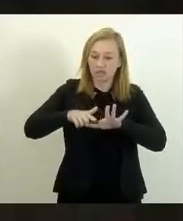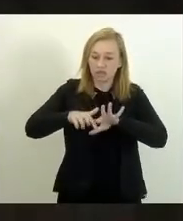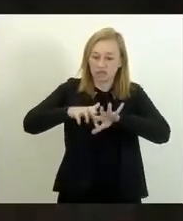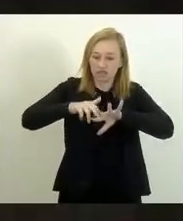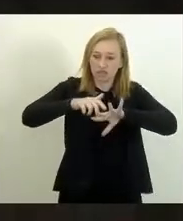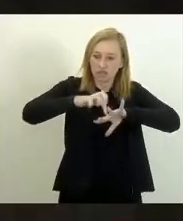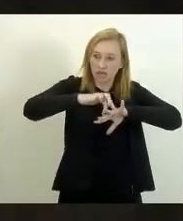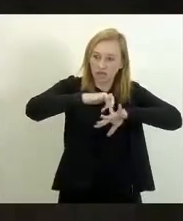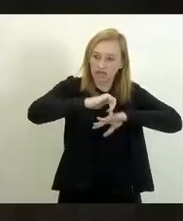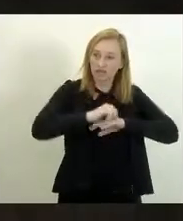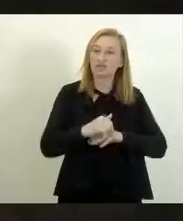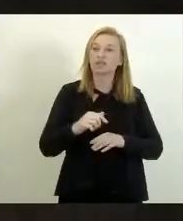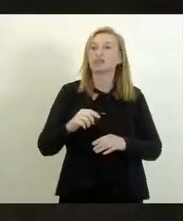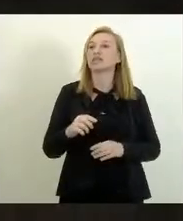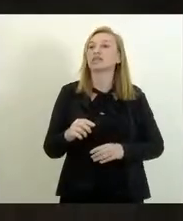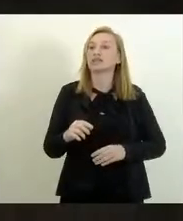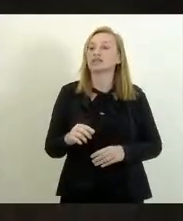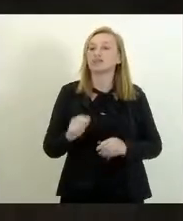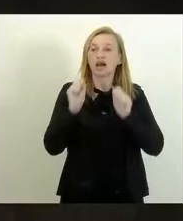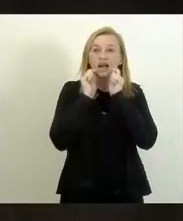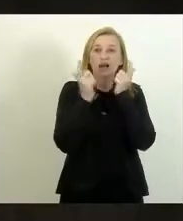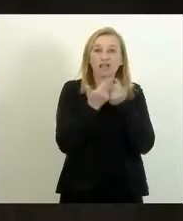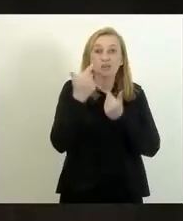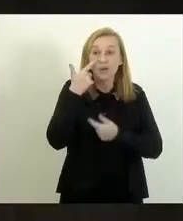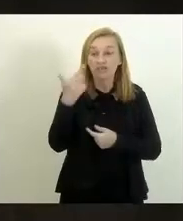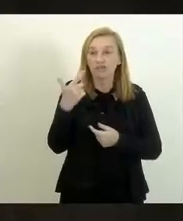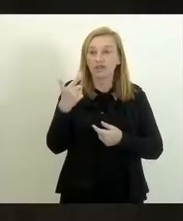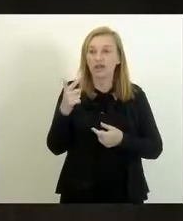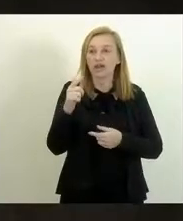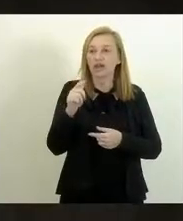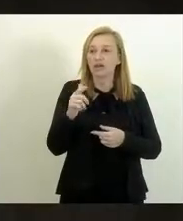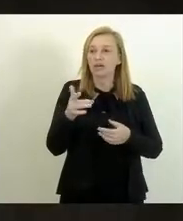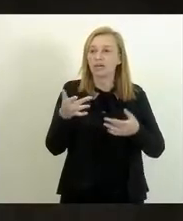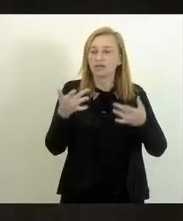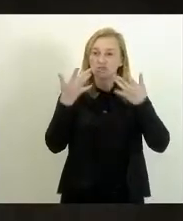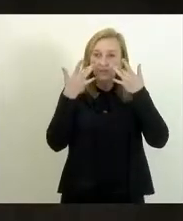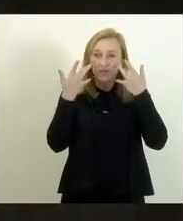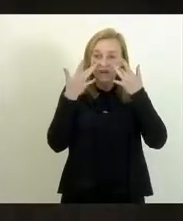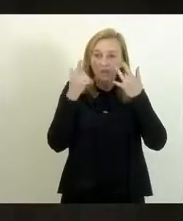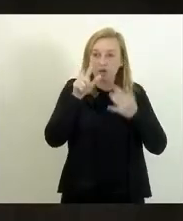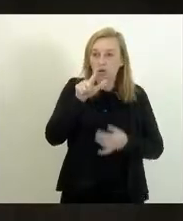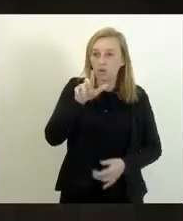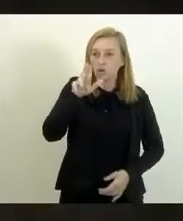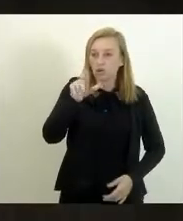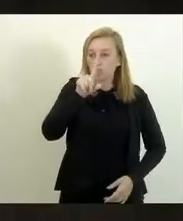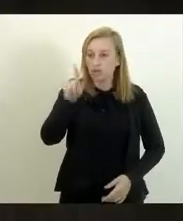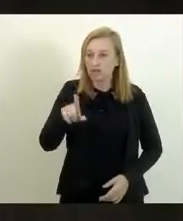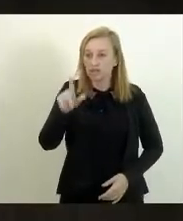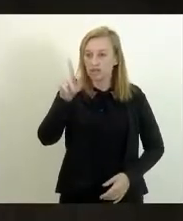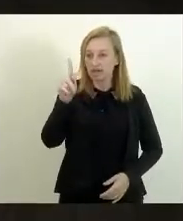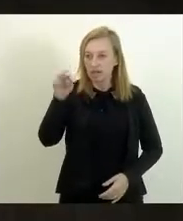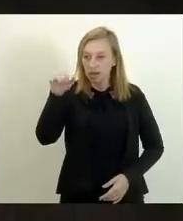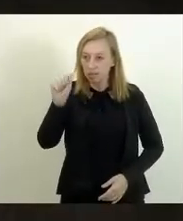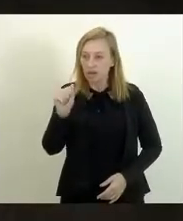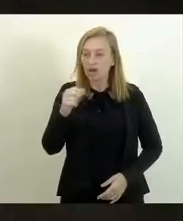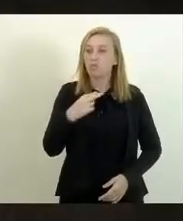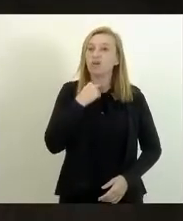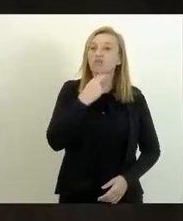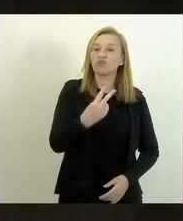Alerj para a gente assistir a peça Luiz Gama, Uma Voz de Liberdade, aí